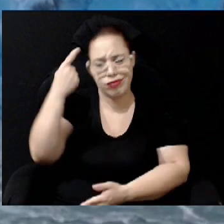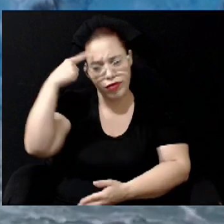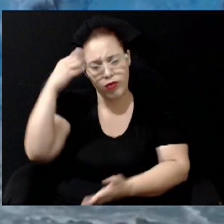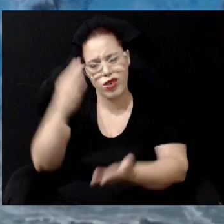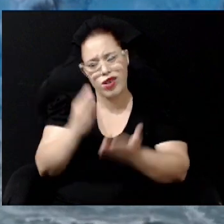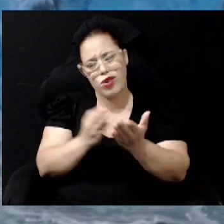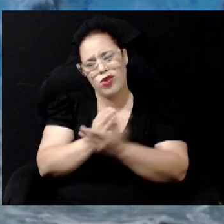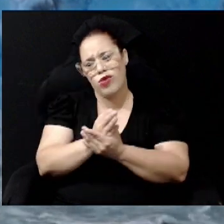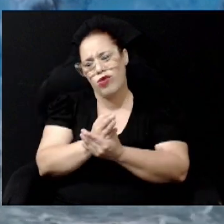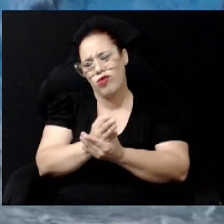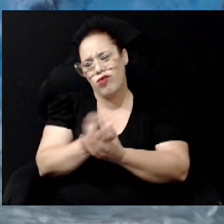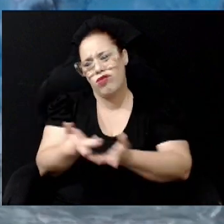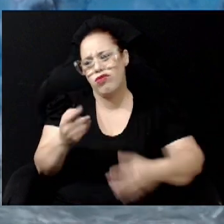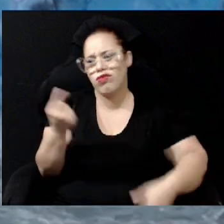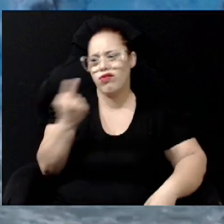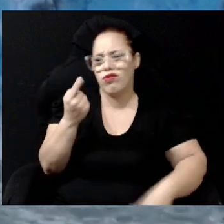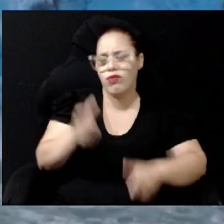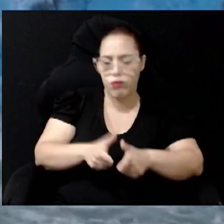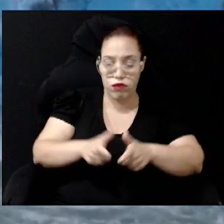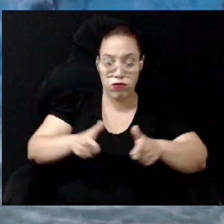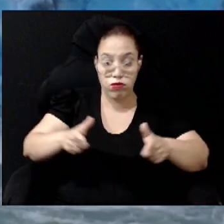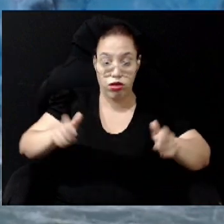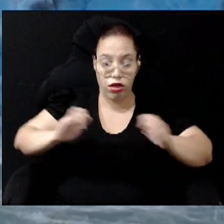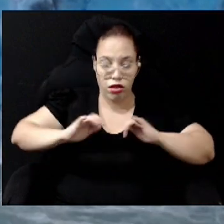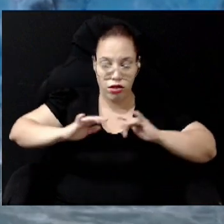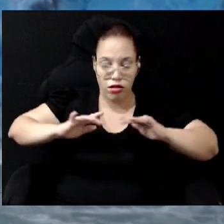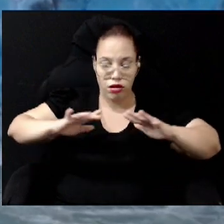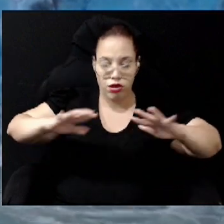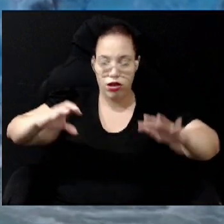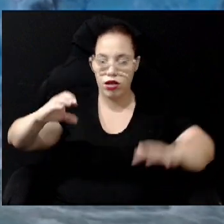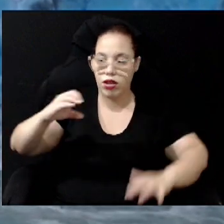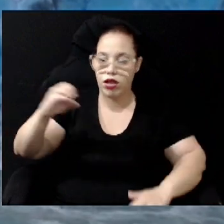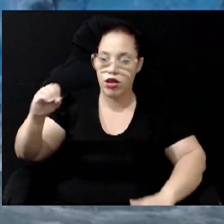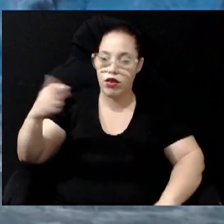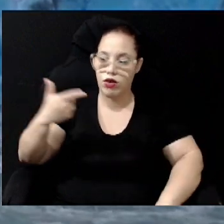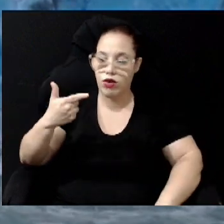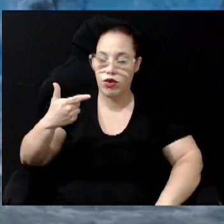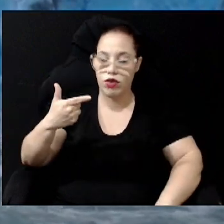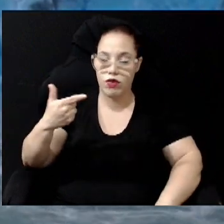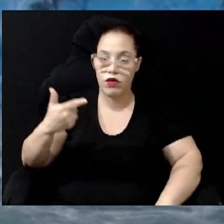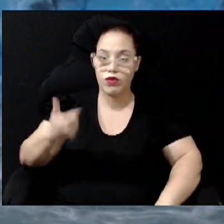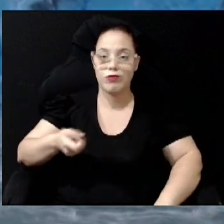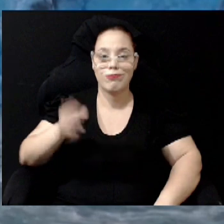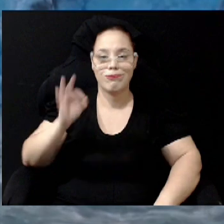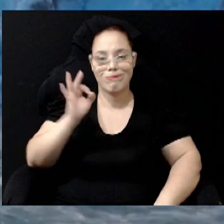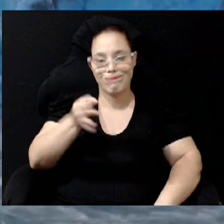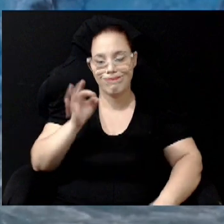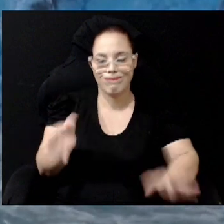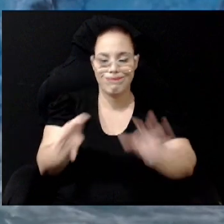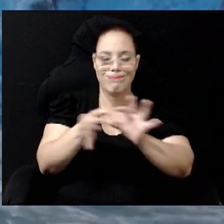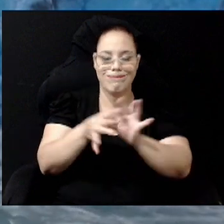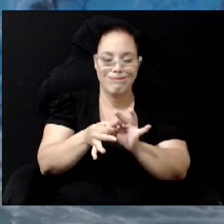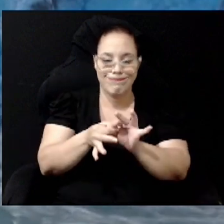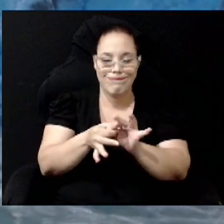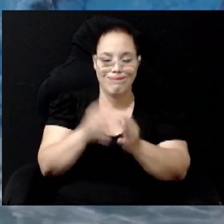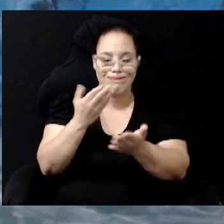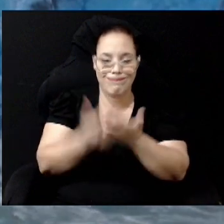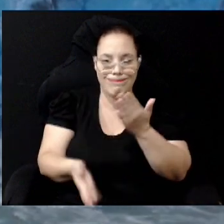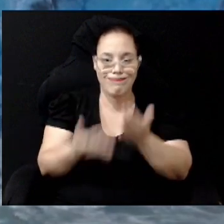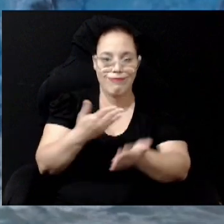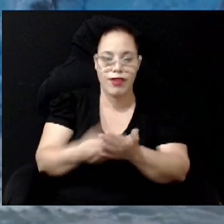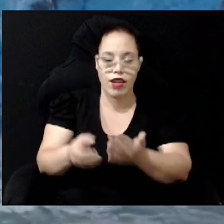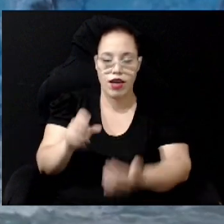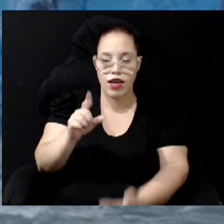das causas do aumento das emissões de carbono na atmosfera está justamente ligada à perda de gelo nos próximos